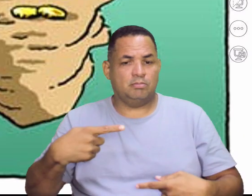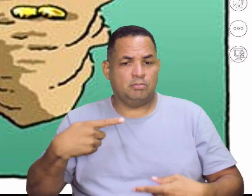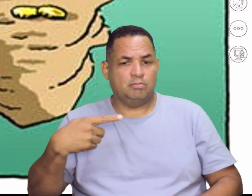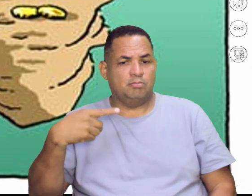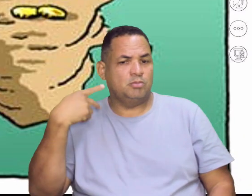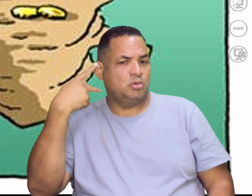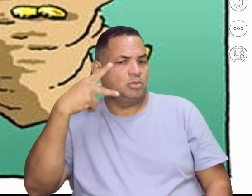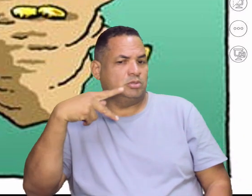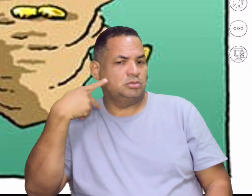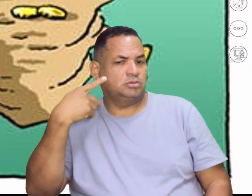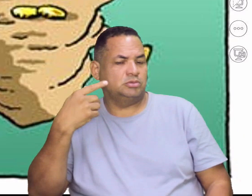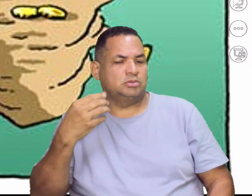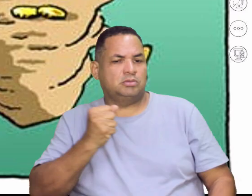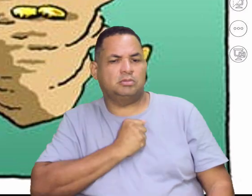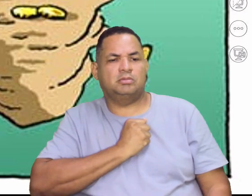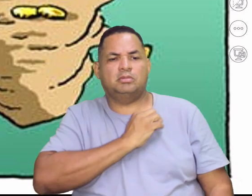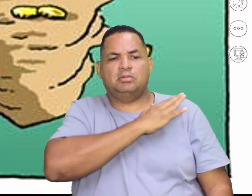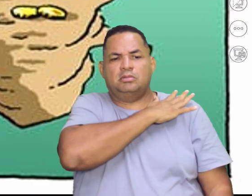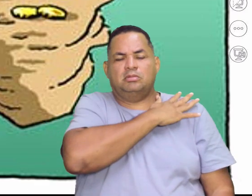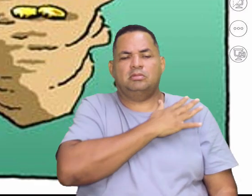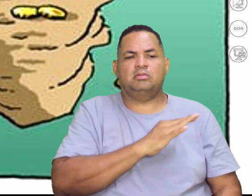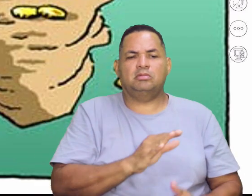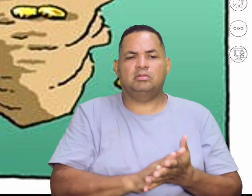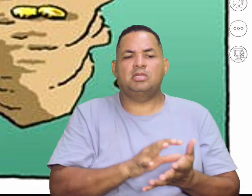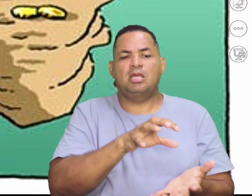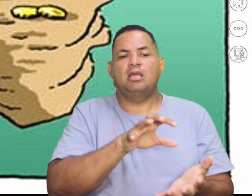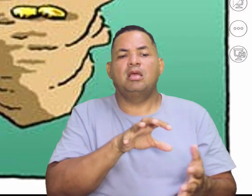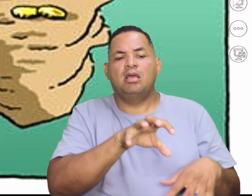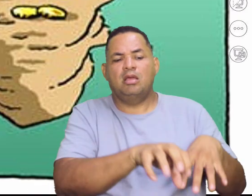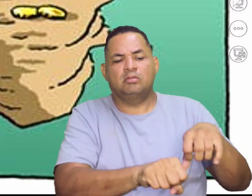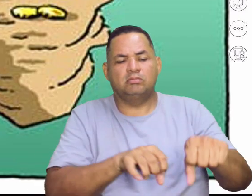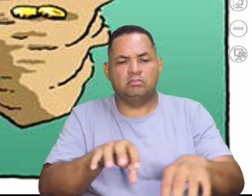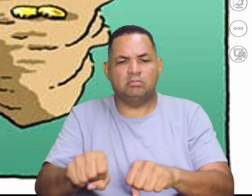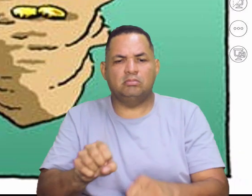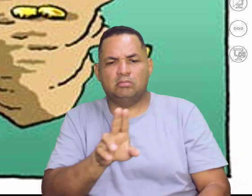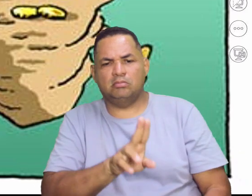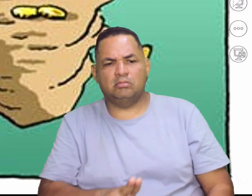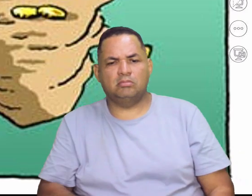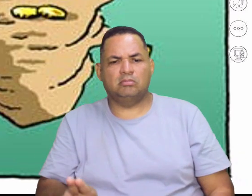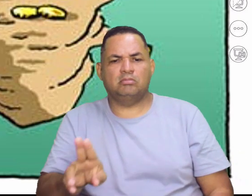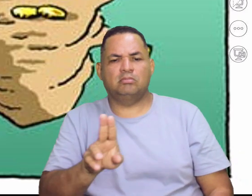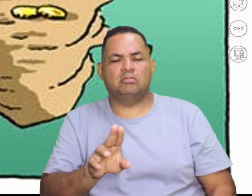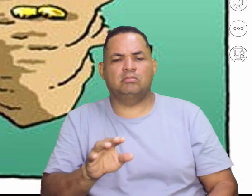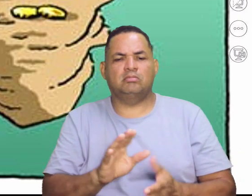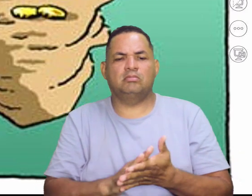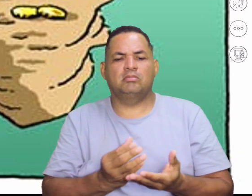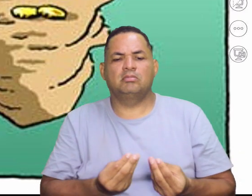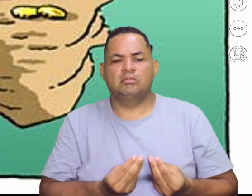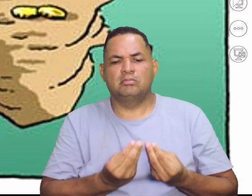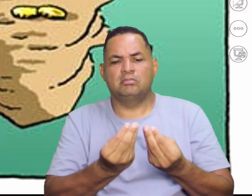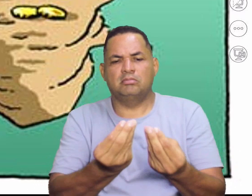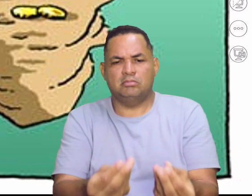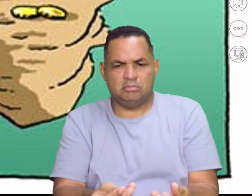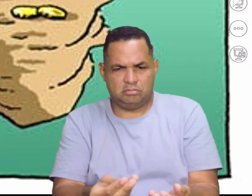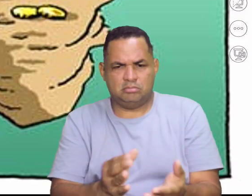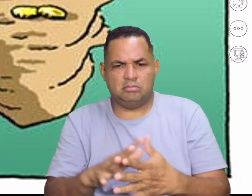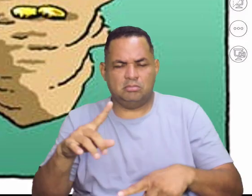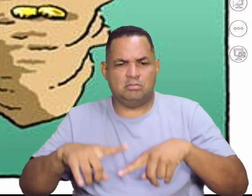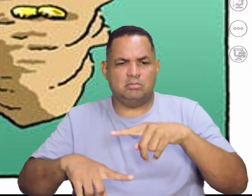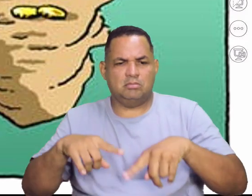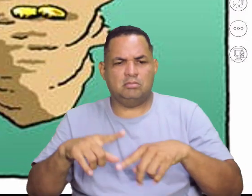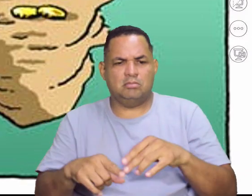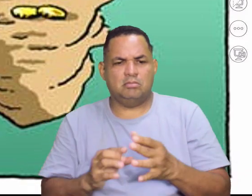Essas colônias, ou seja, esses territórios que eram dominados, eram utilizados principalmente para fornecer matéria-prima